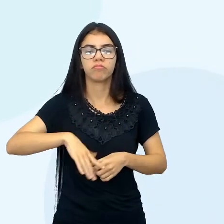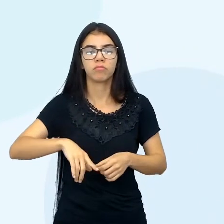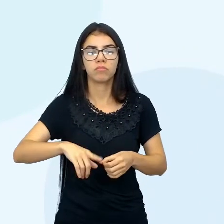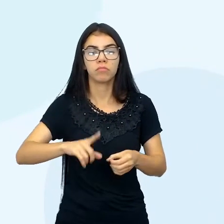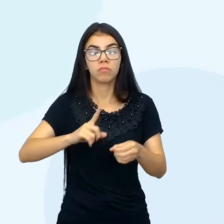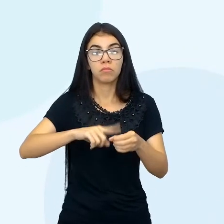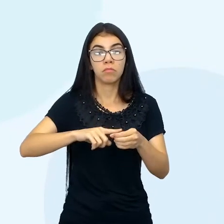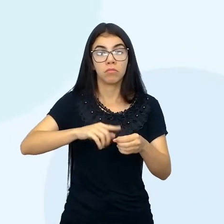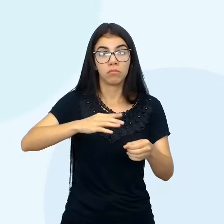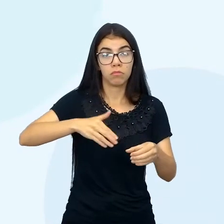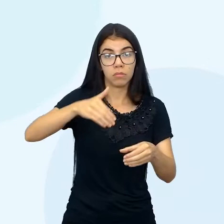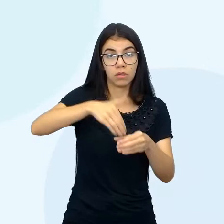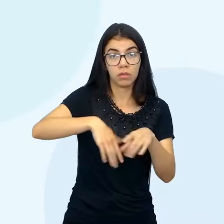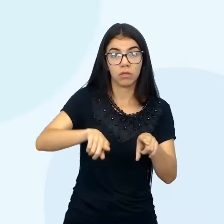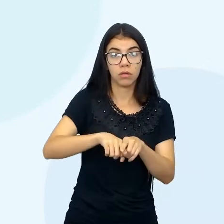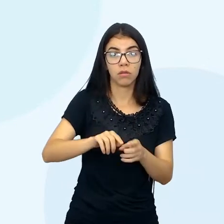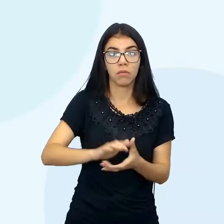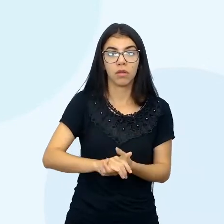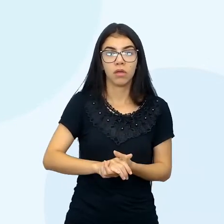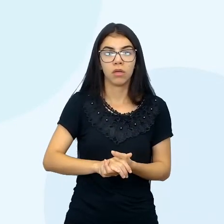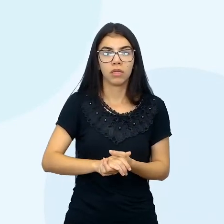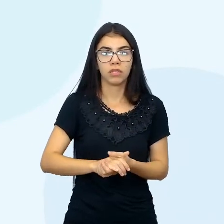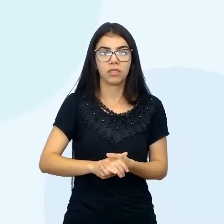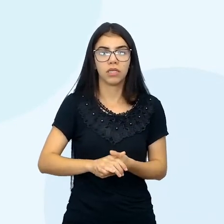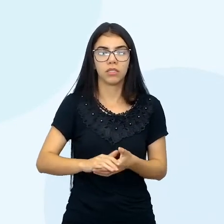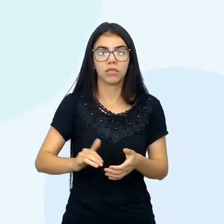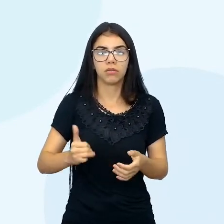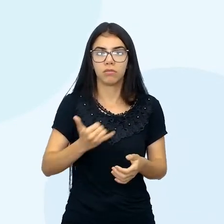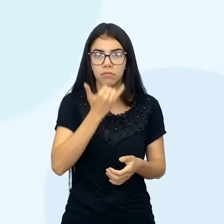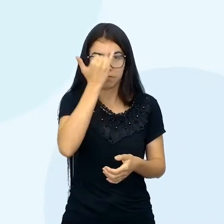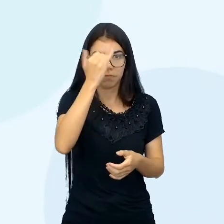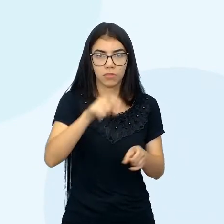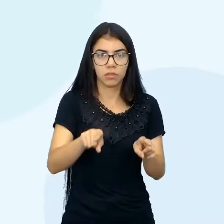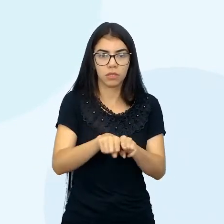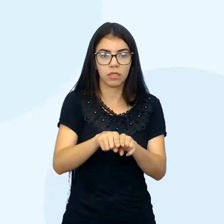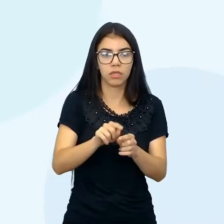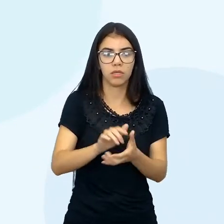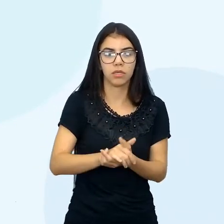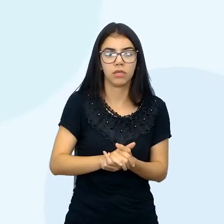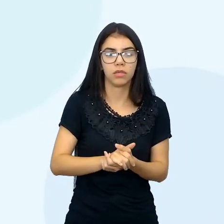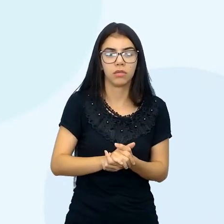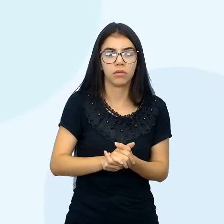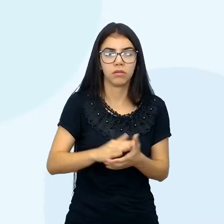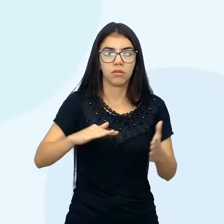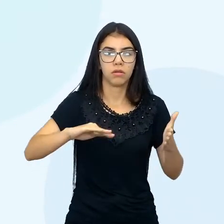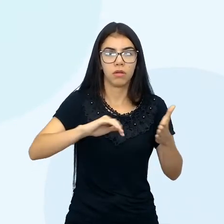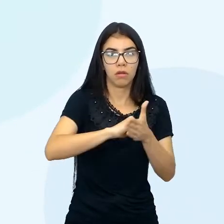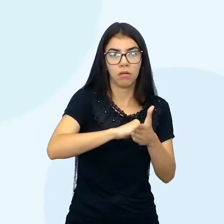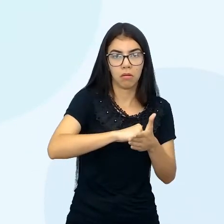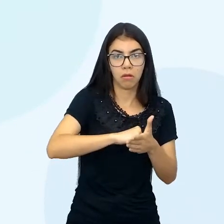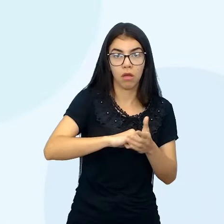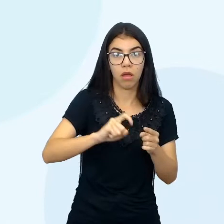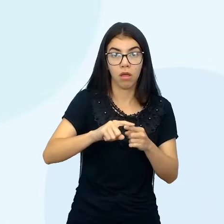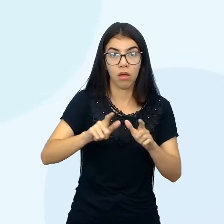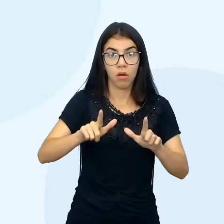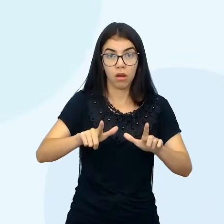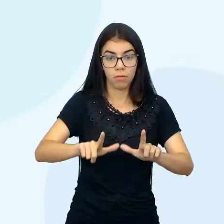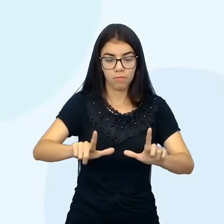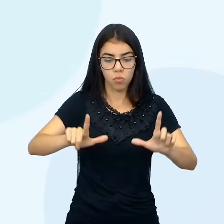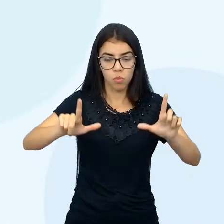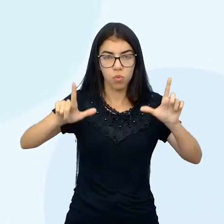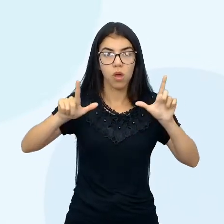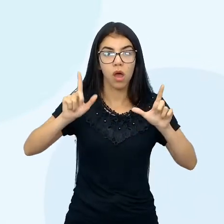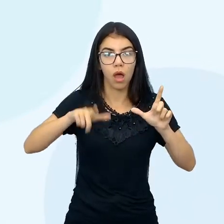algum lugar dessa cidade aconteceu uma tragédia. Sim. E agora está tudo bem ali. Não, a vida segue normal.